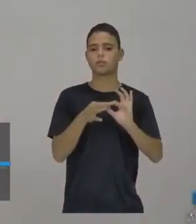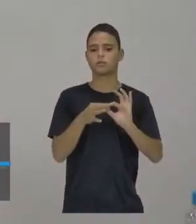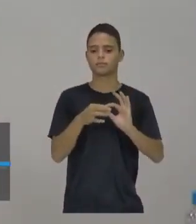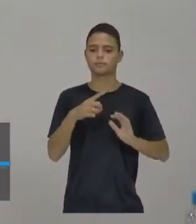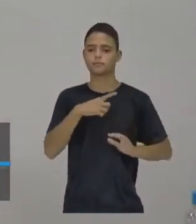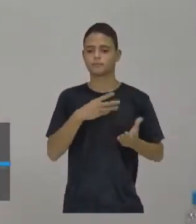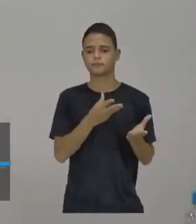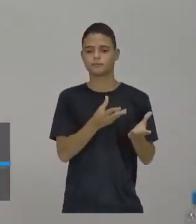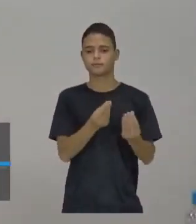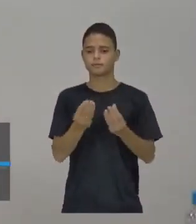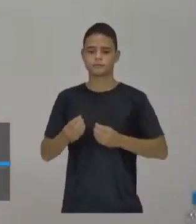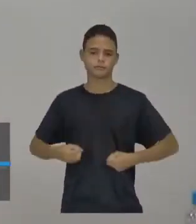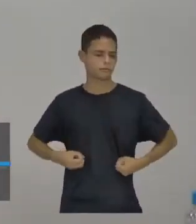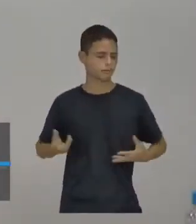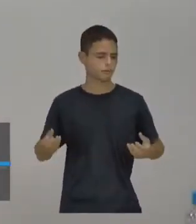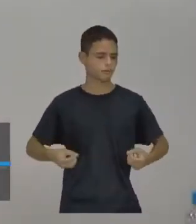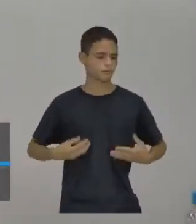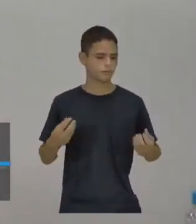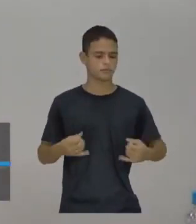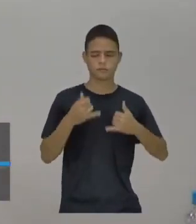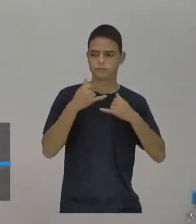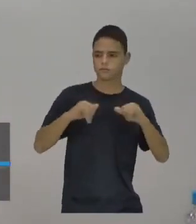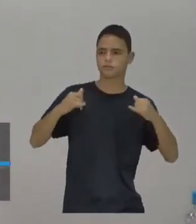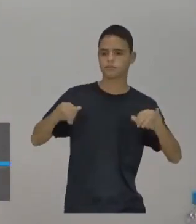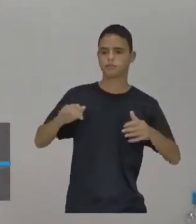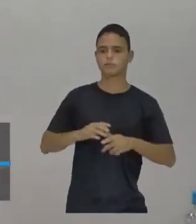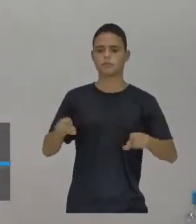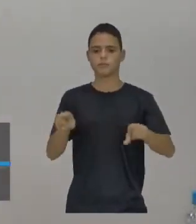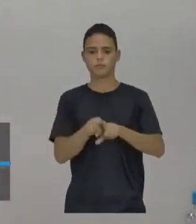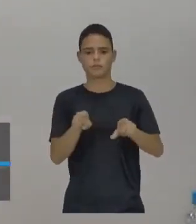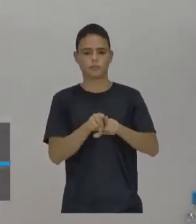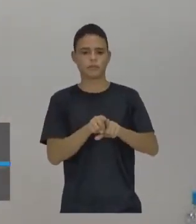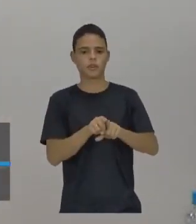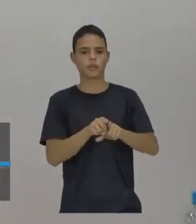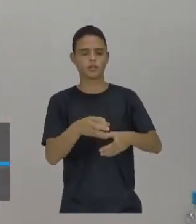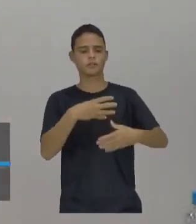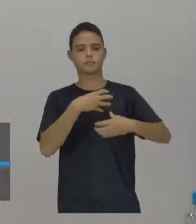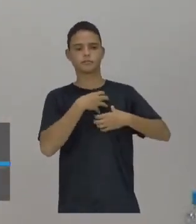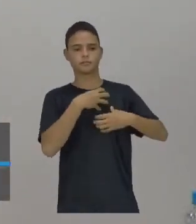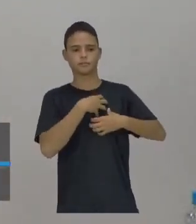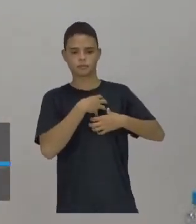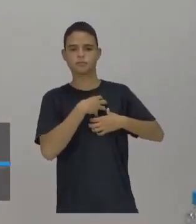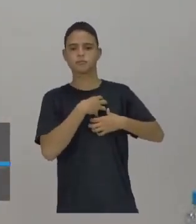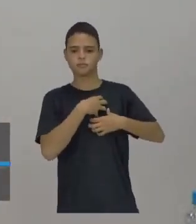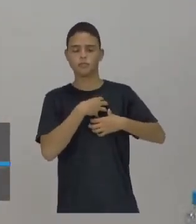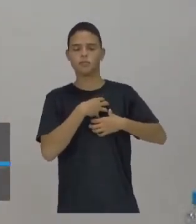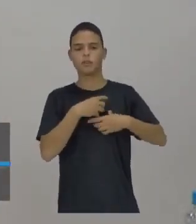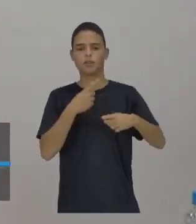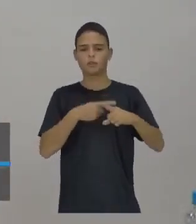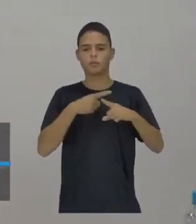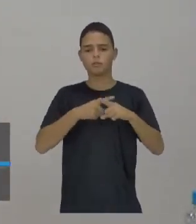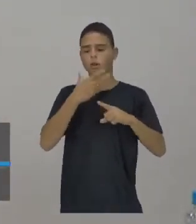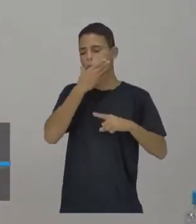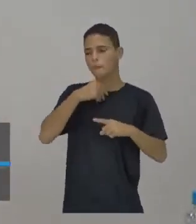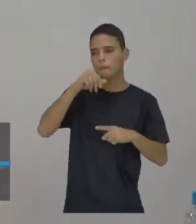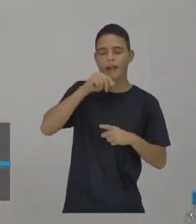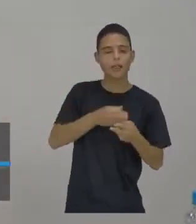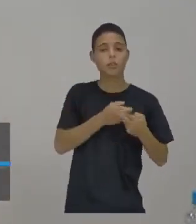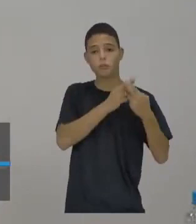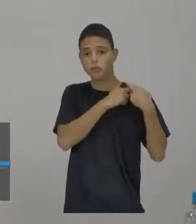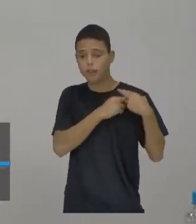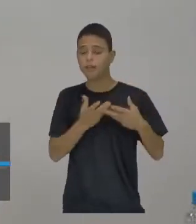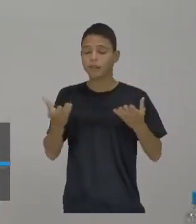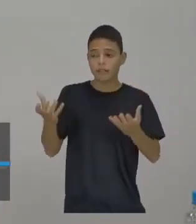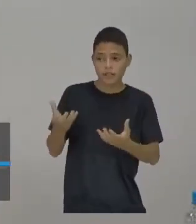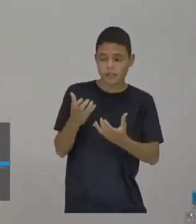coisa, consumismo, publicidade, afeto, porque os pais desejam o melhor para os filhos querem